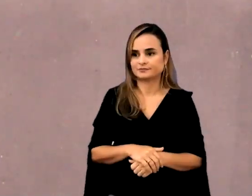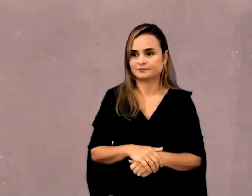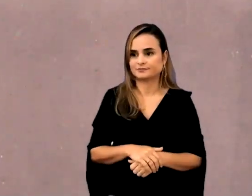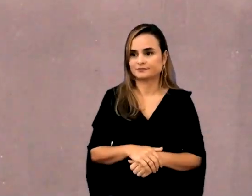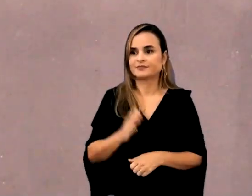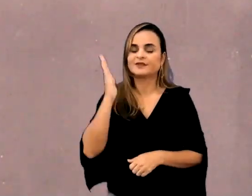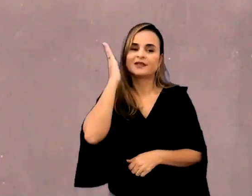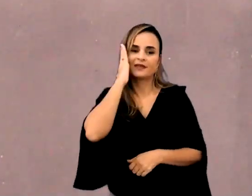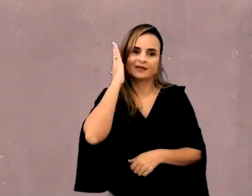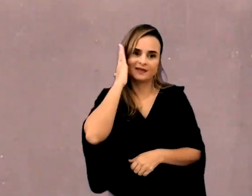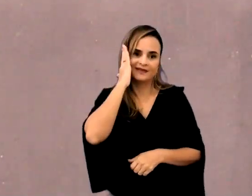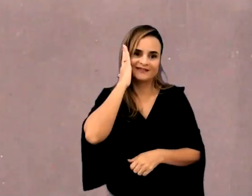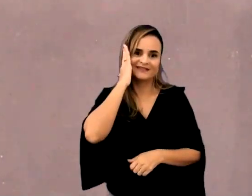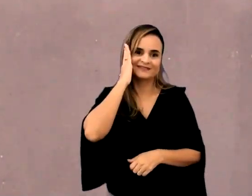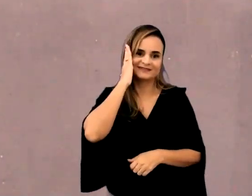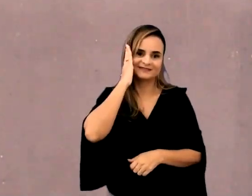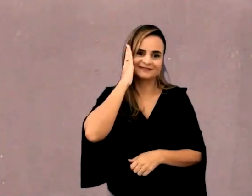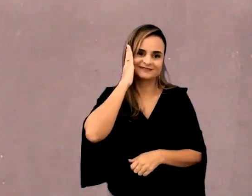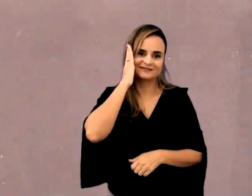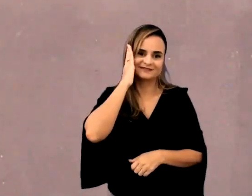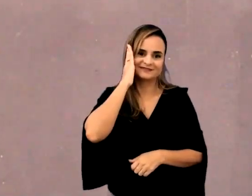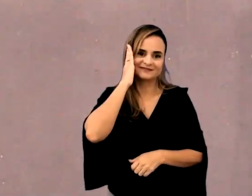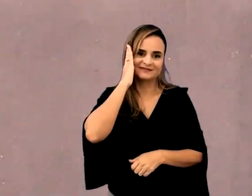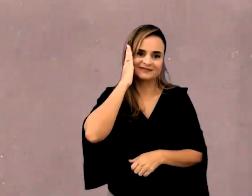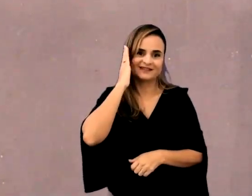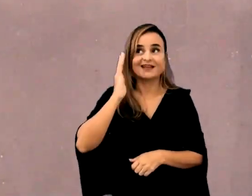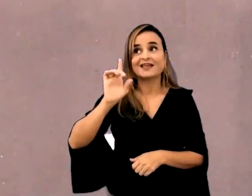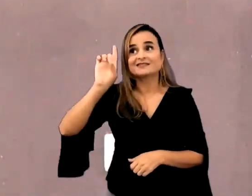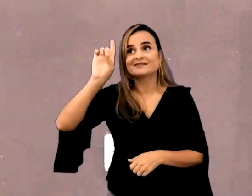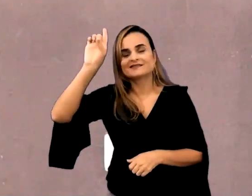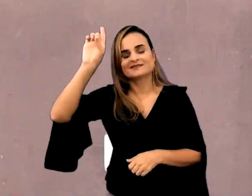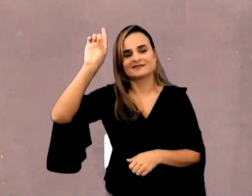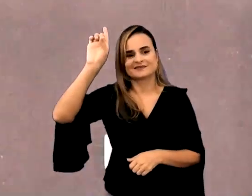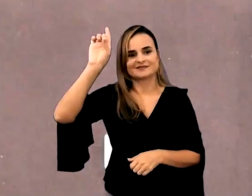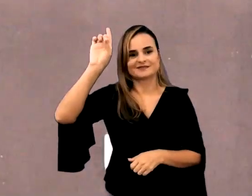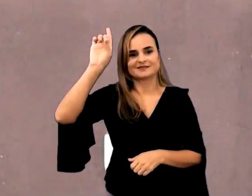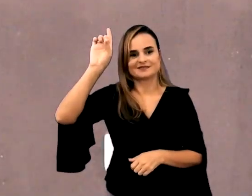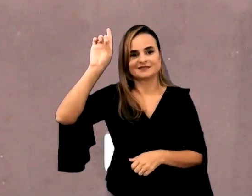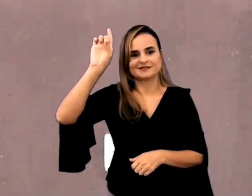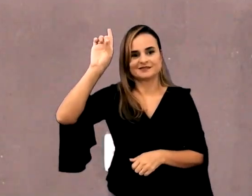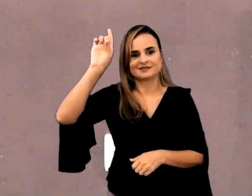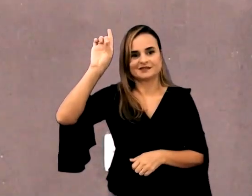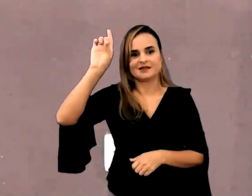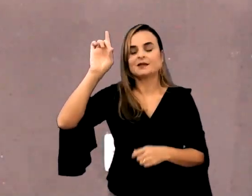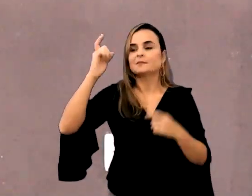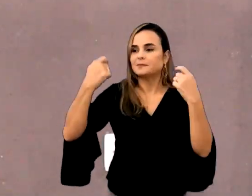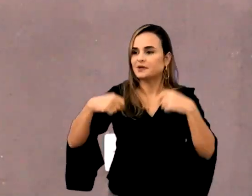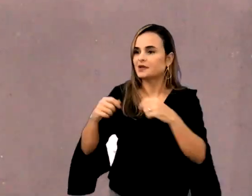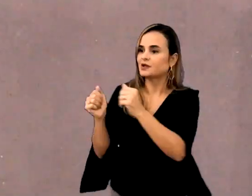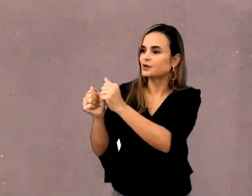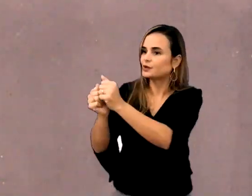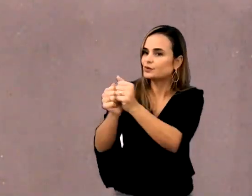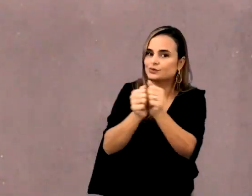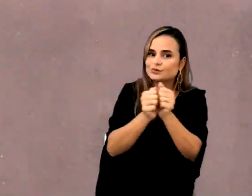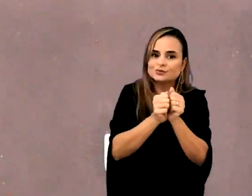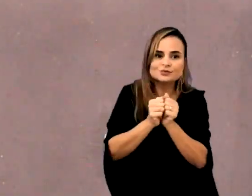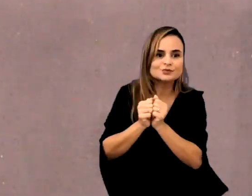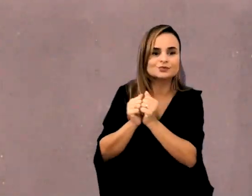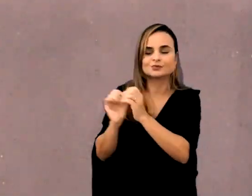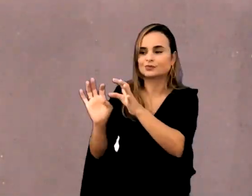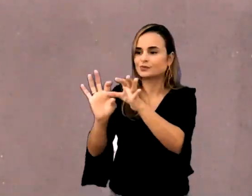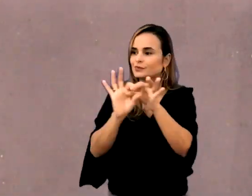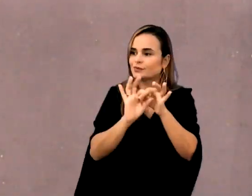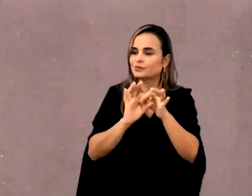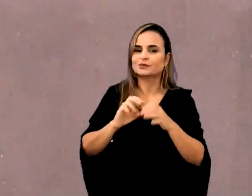quando você está realmente não junto do povo de Deus, você tem caminhado, você tem